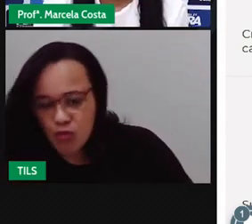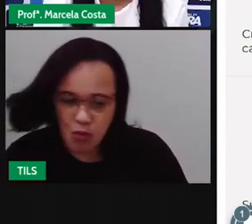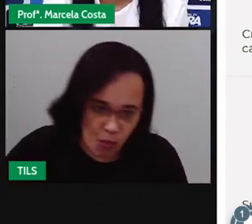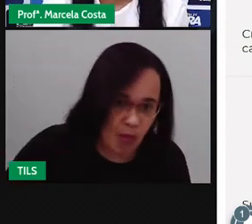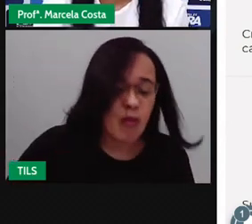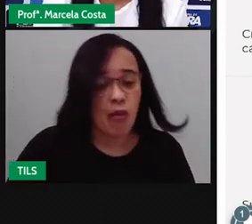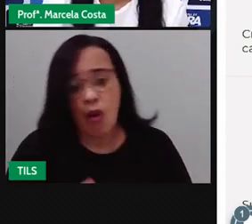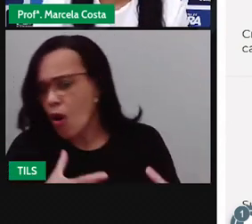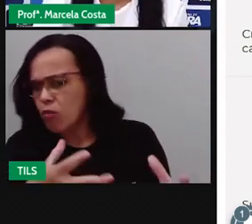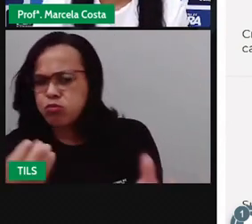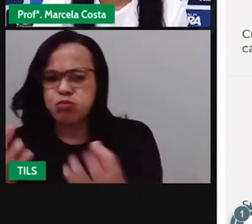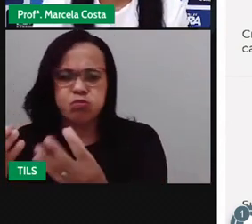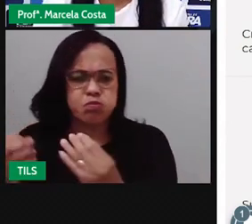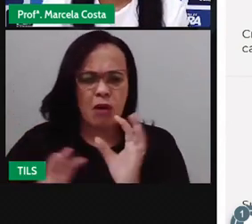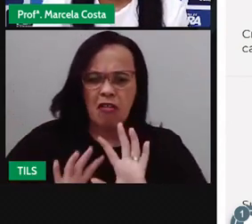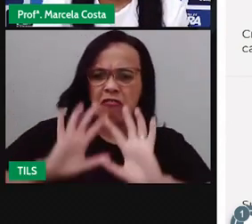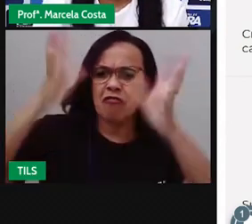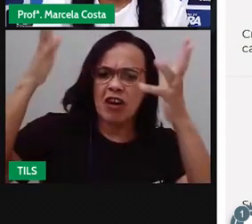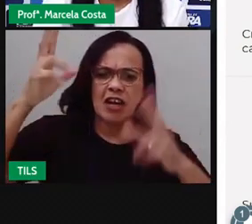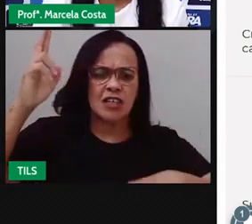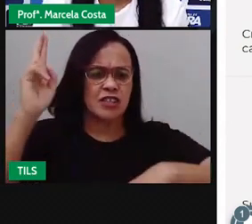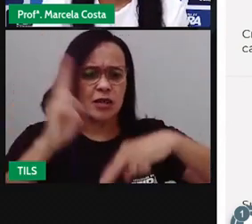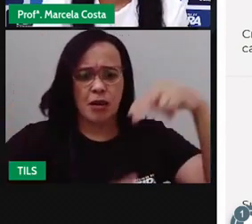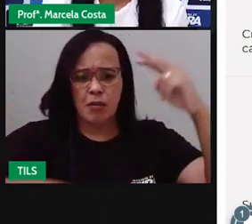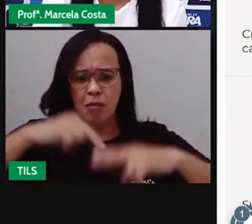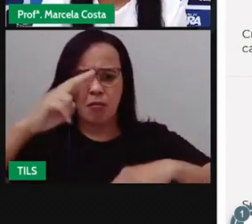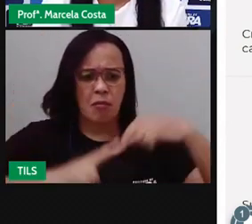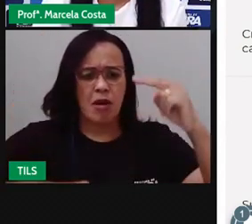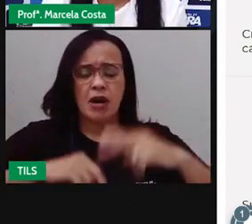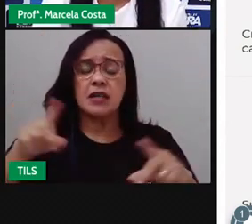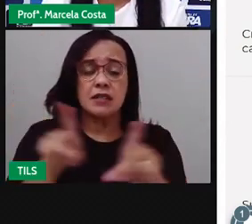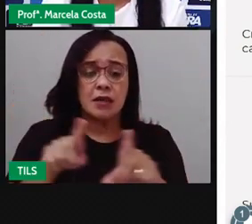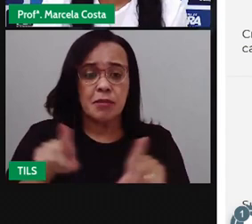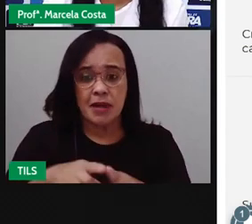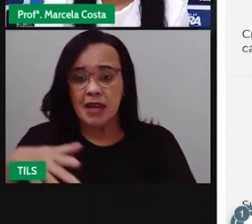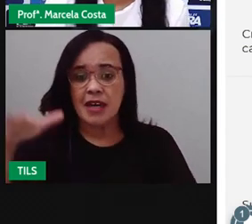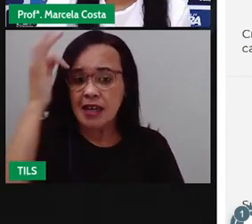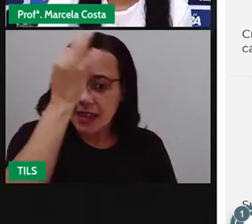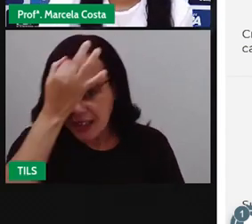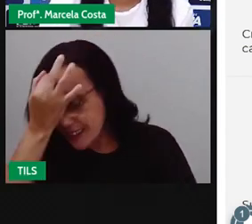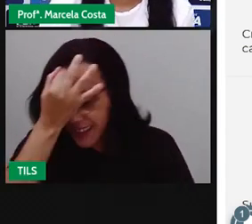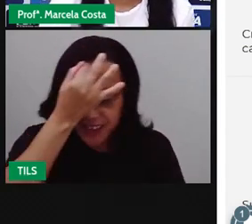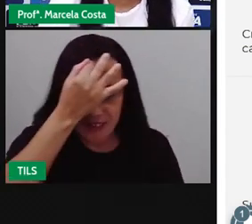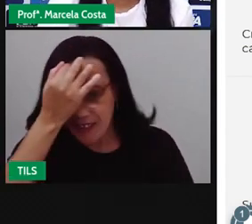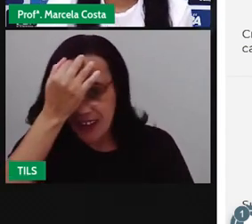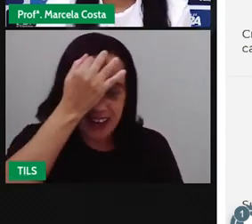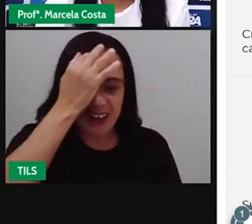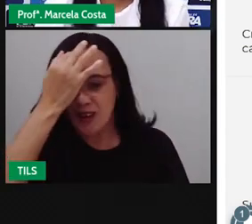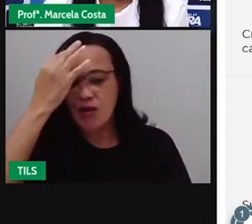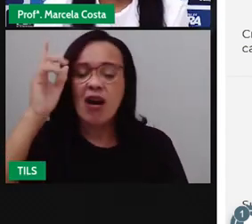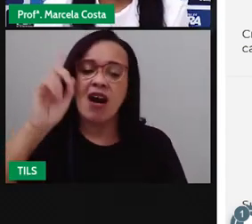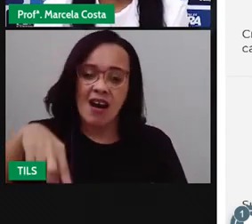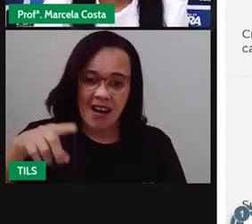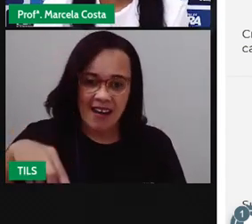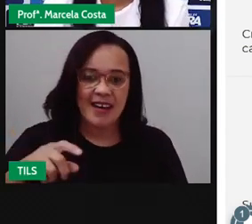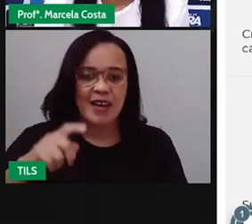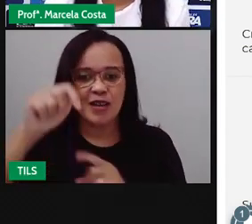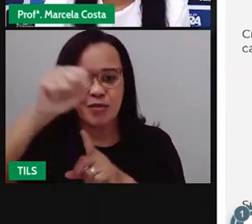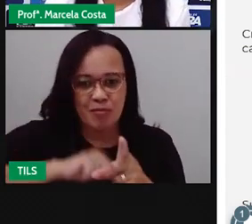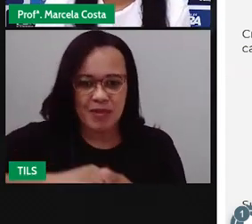Burrinha e outros festejos populares, como a Micareta, conhecida como Carnaval Fora de